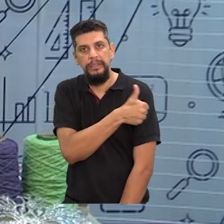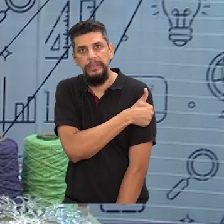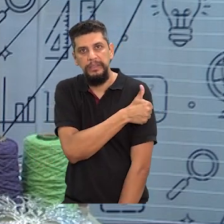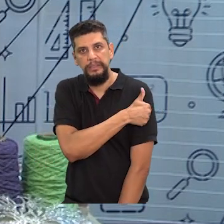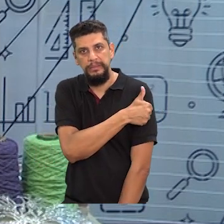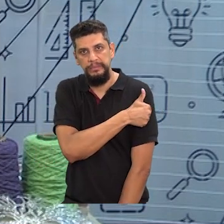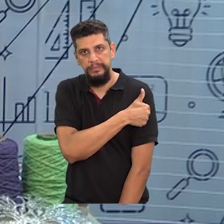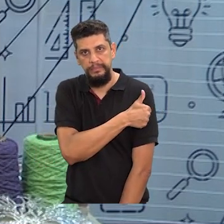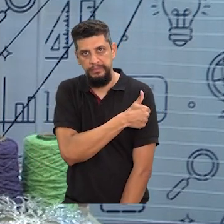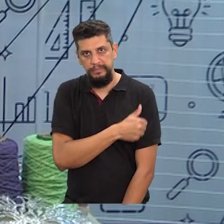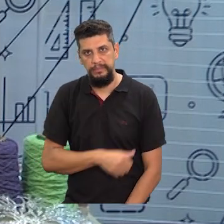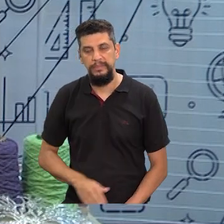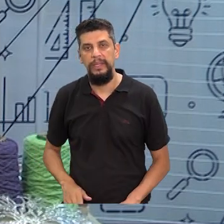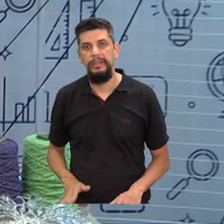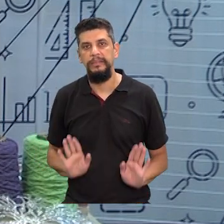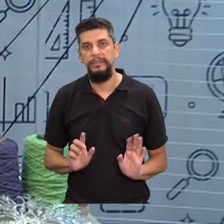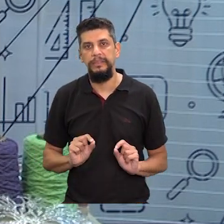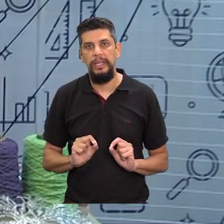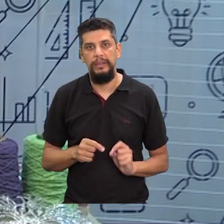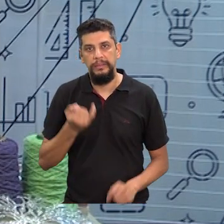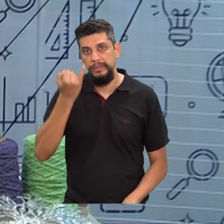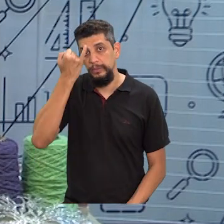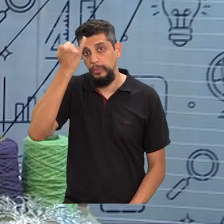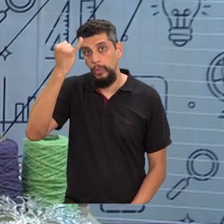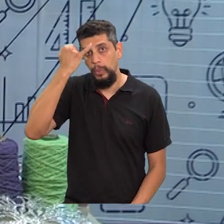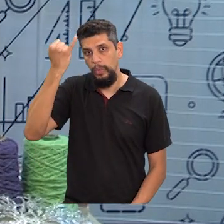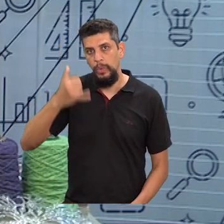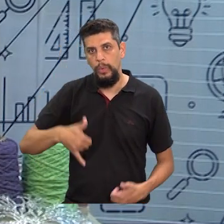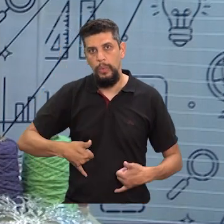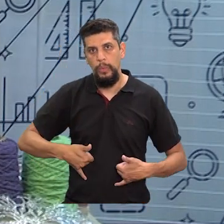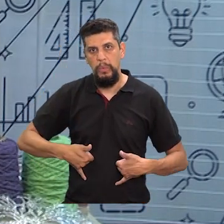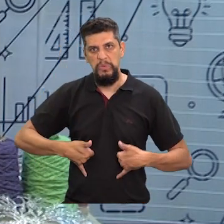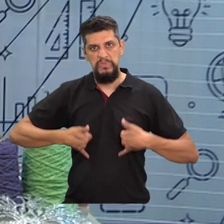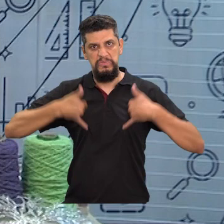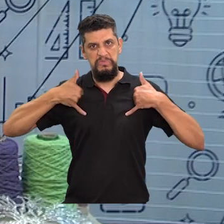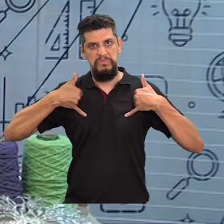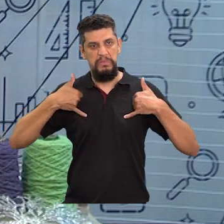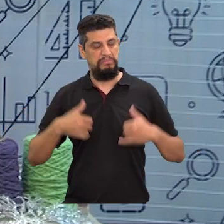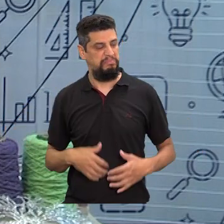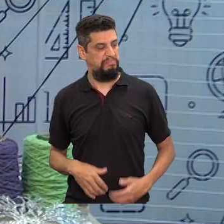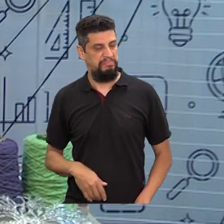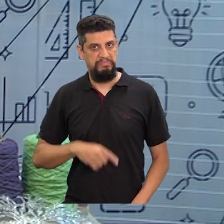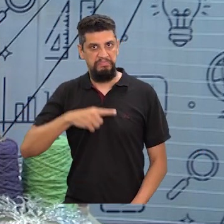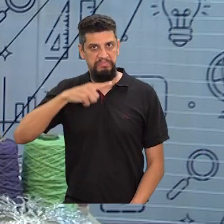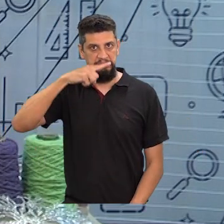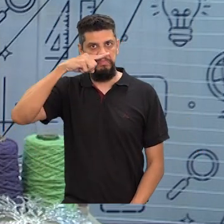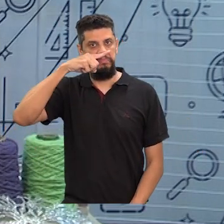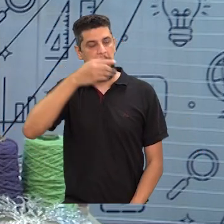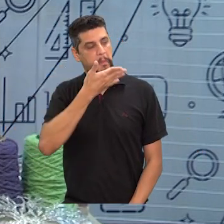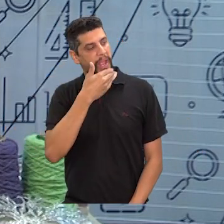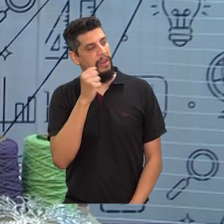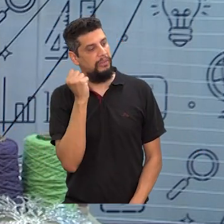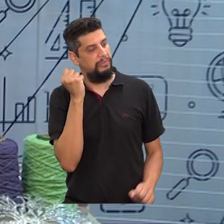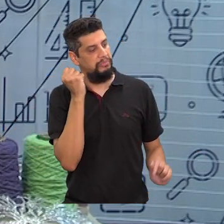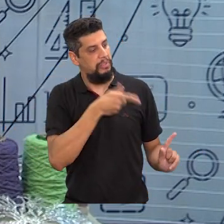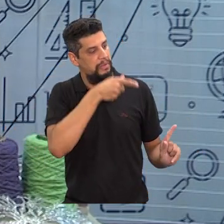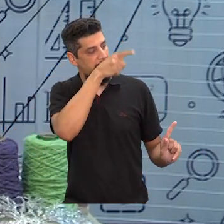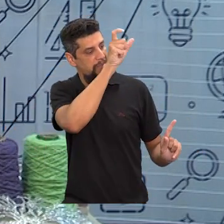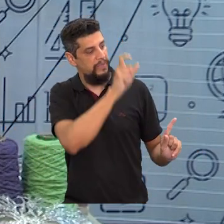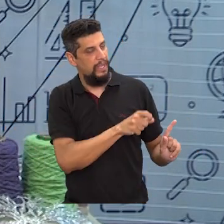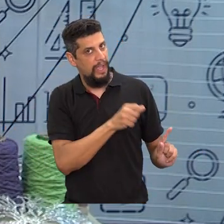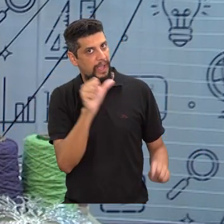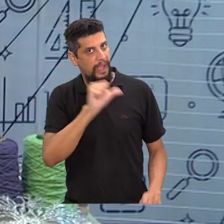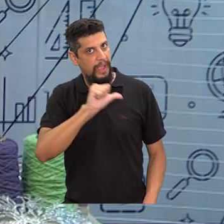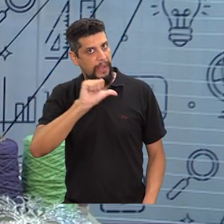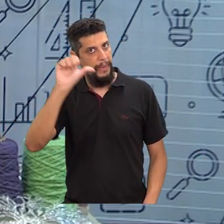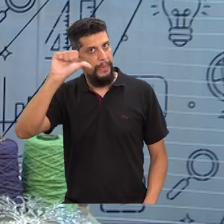um relato dela aqui no Dicionário Ilustrado. Então, ó, essa é a ideia do orgulho que não é muito boa, né? Quando a gente se acha melhor do que o outro, né?